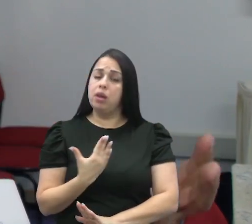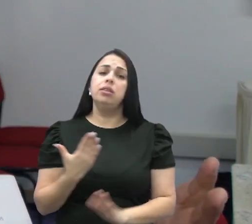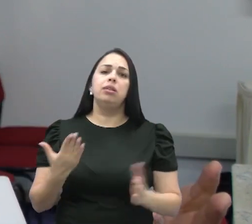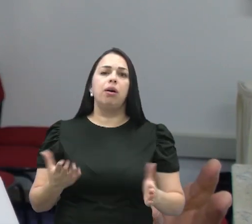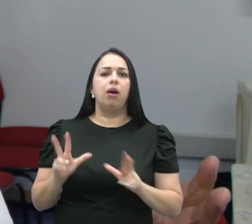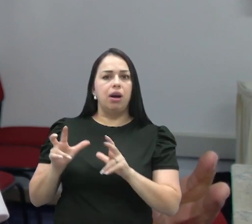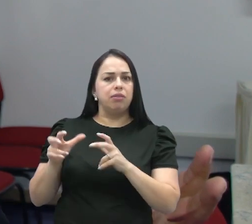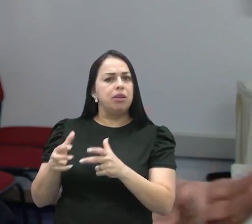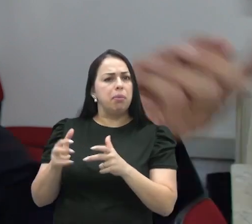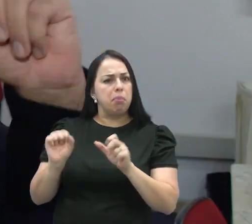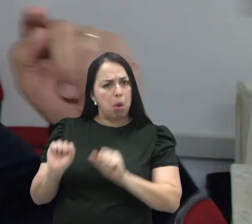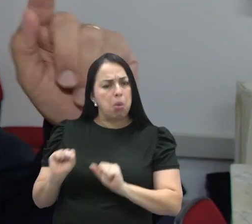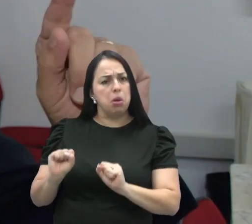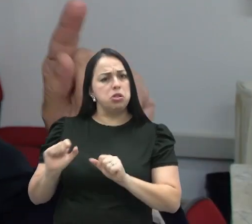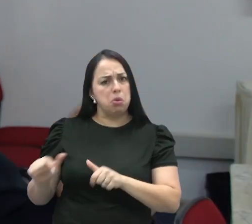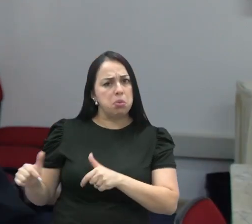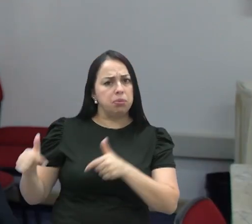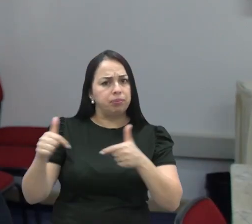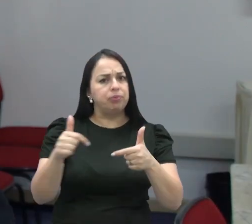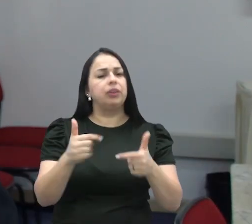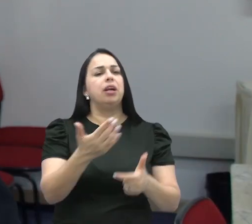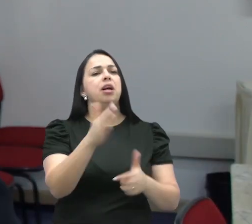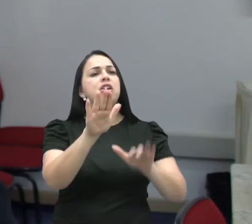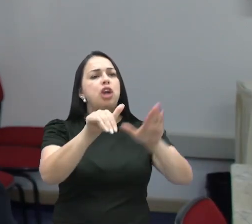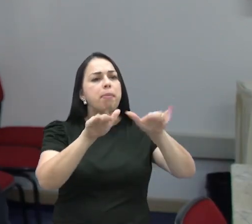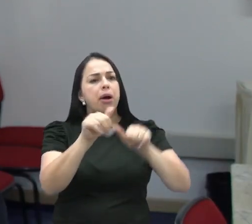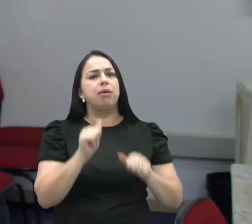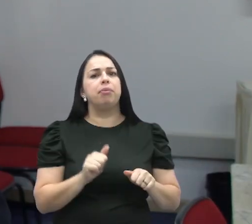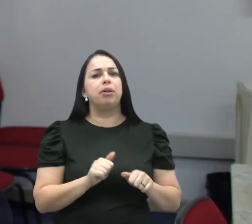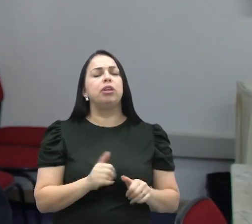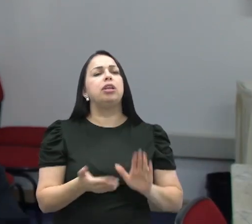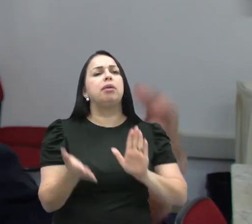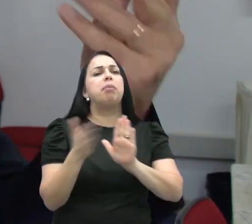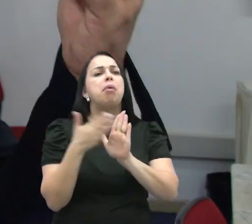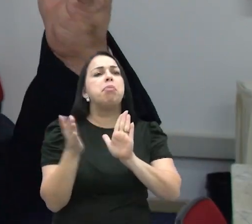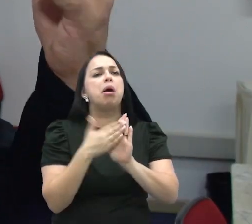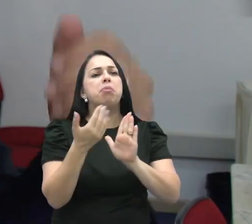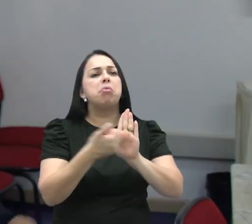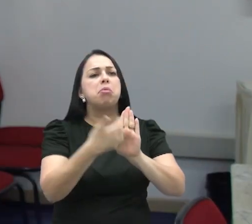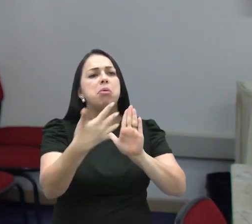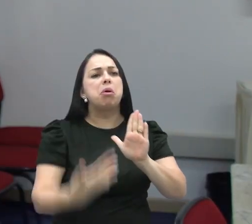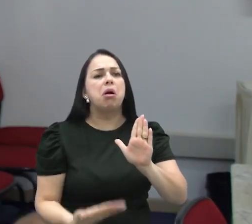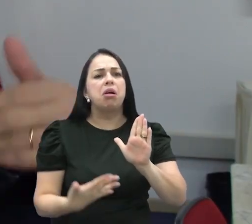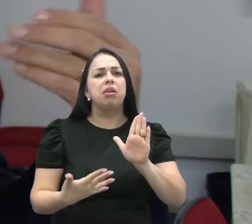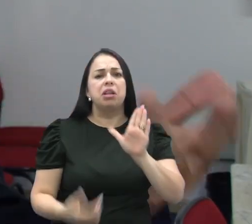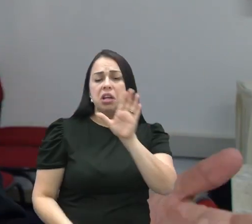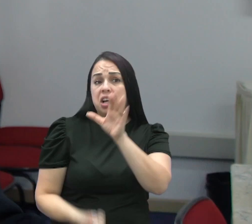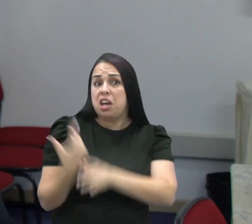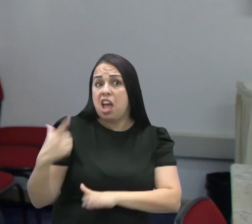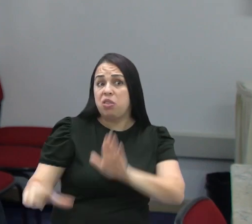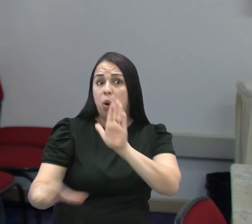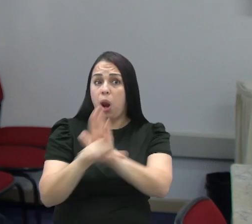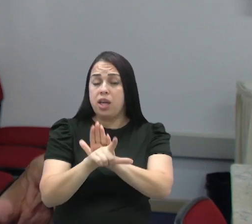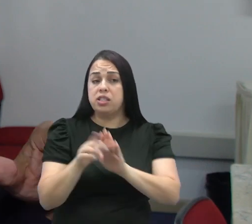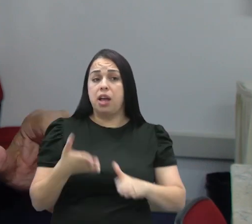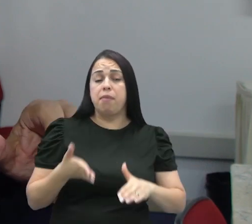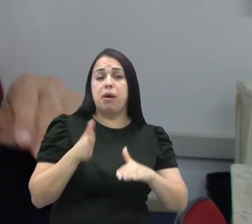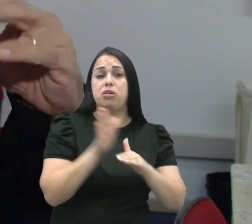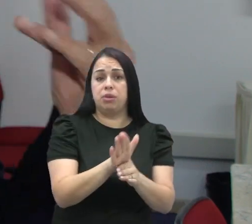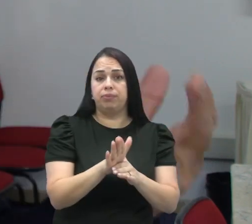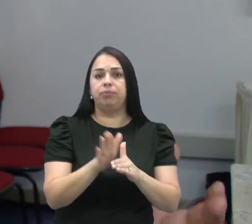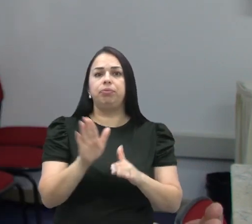Essa é a grande proposta. A Câmara Municipal, por exemplo, pode atuar muito nesse ponto, chamando para o diálogo, propondo ao diálogo, criando